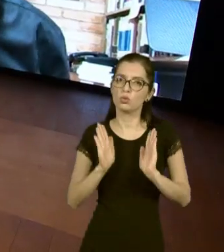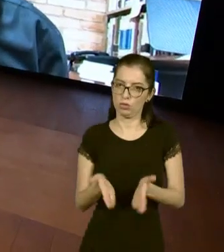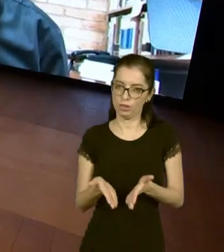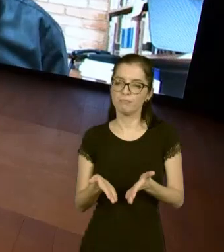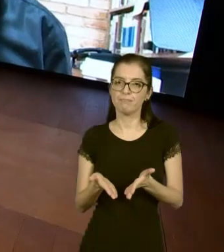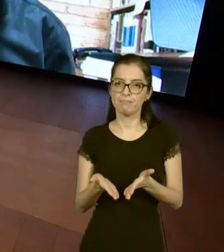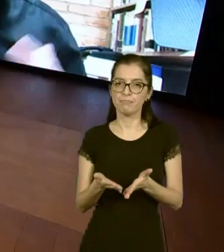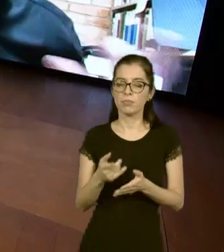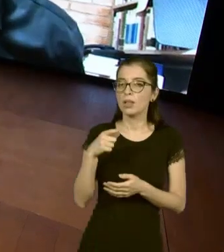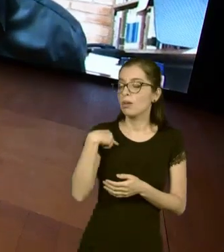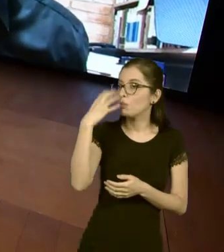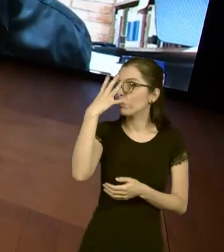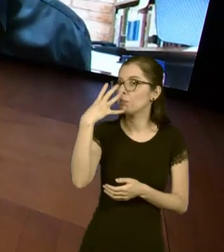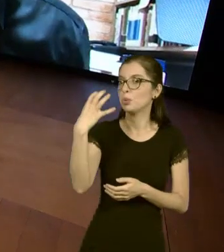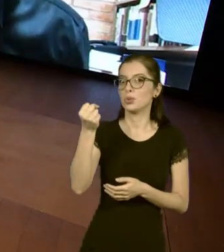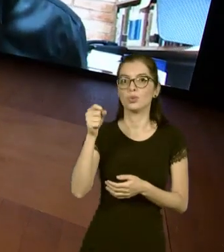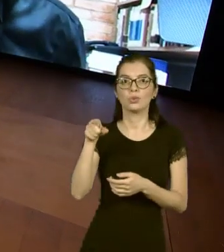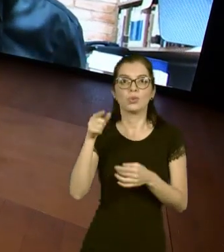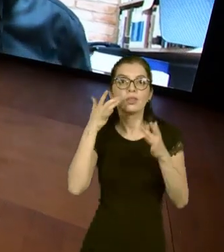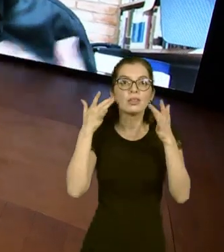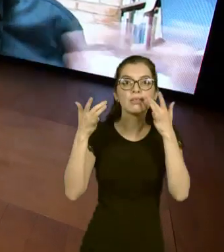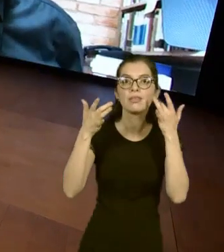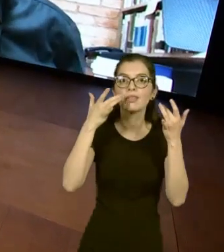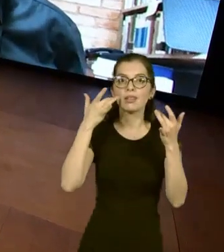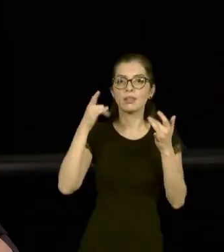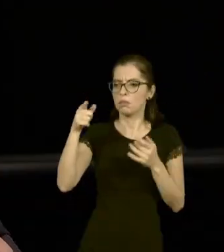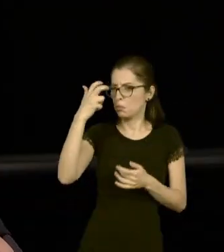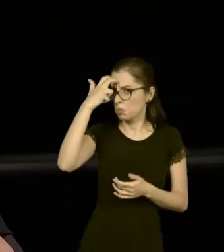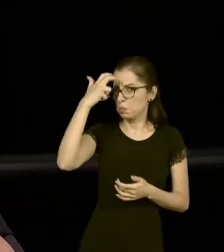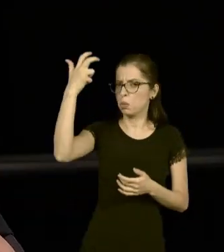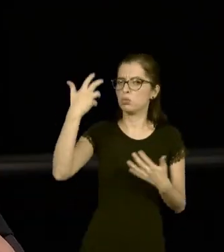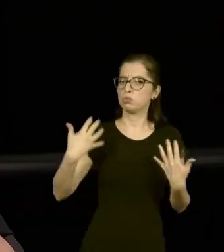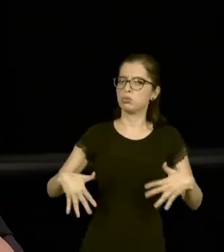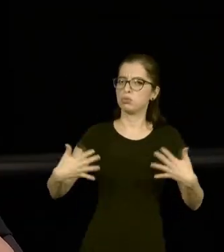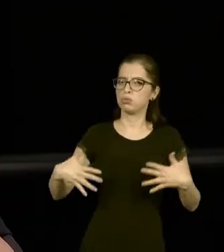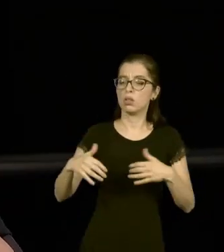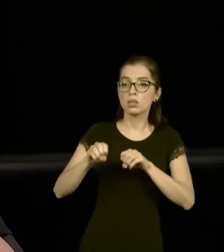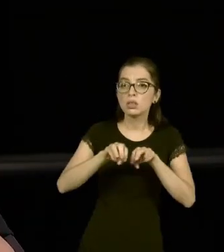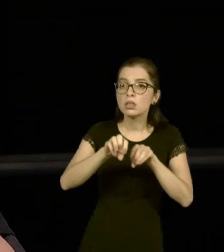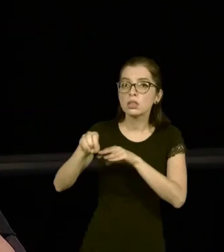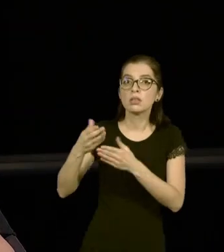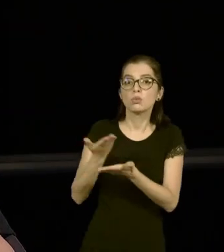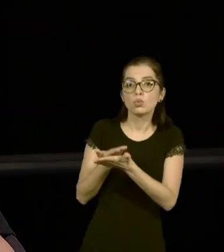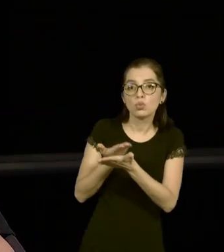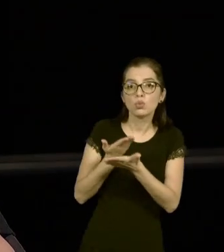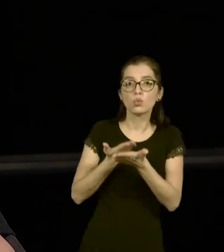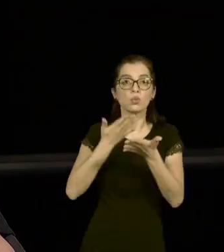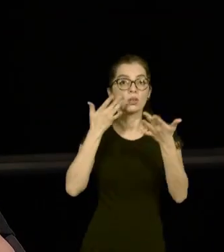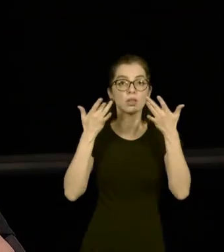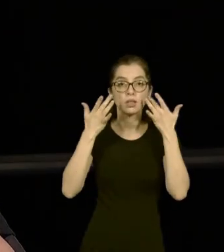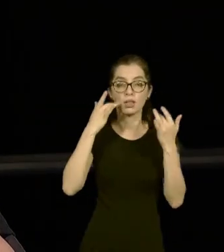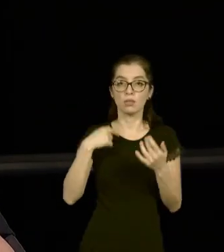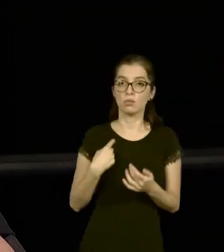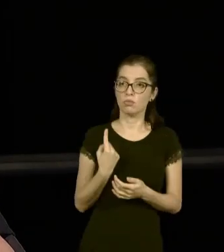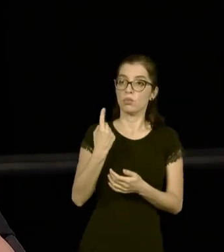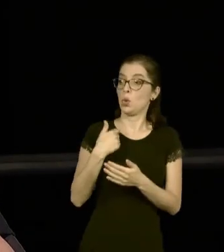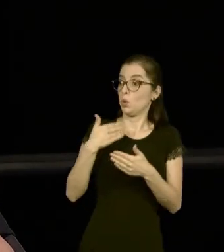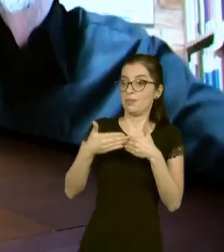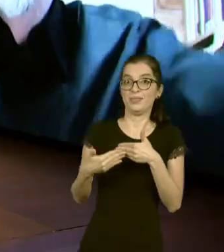do teatro, uma autodidata, e ela começou a dar aula de teatro, evidentemente não só para mim, eu fui estupim,